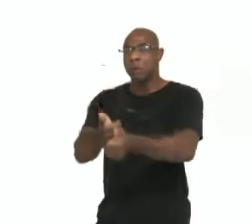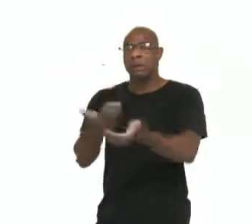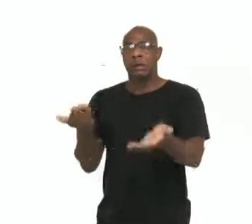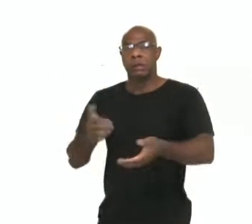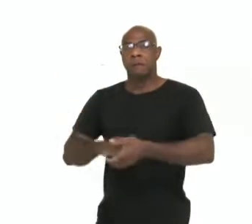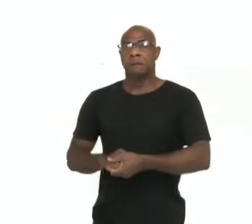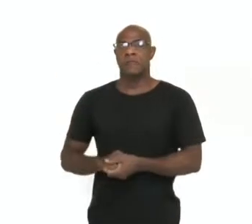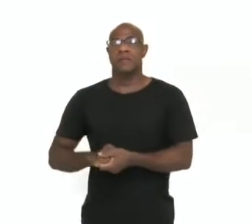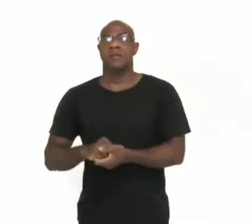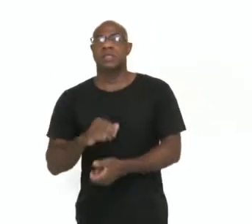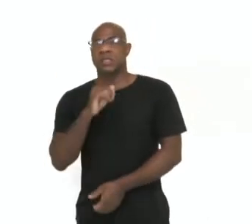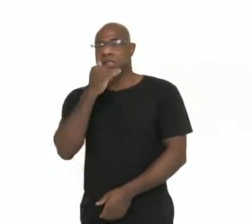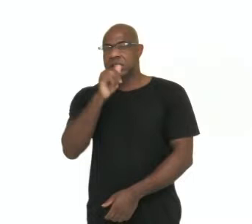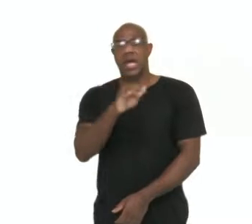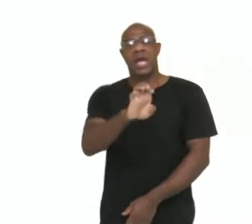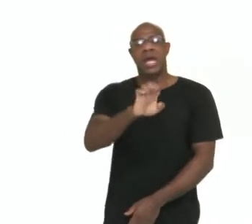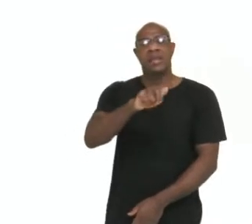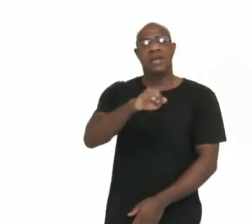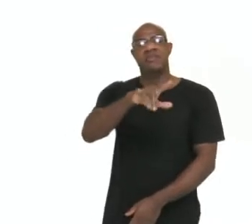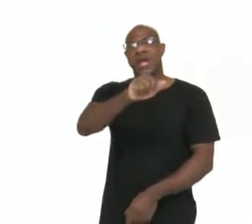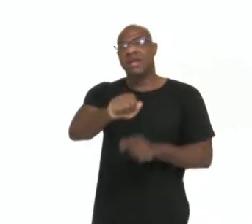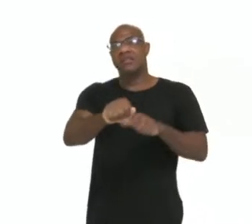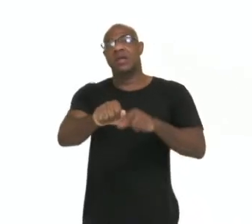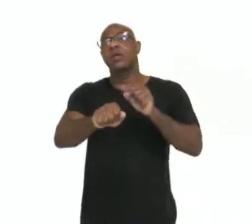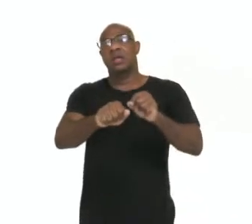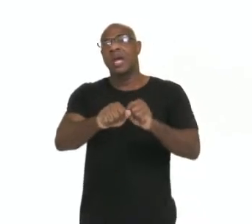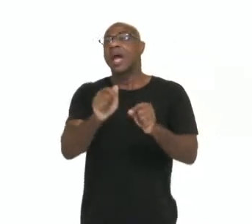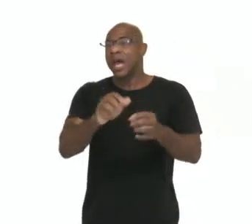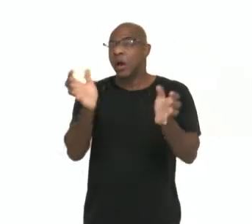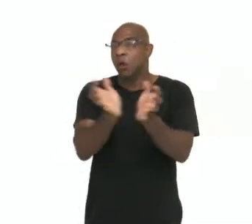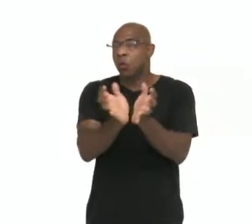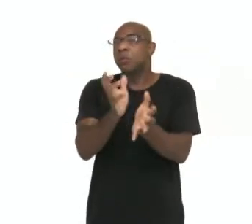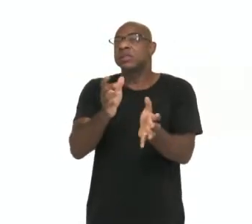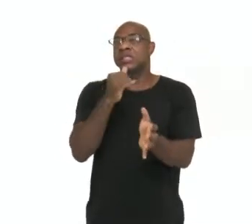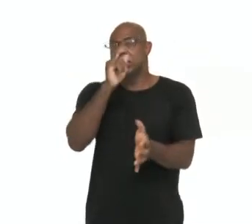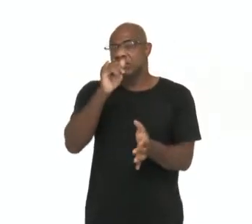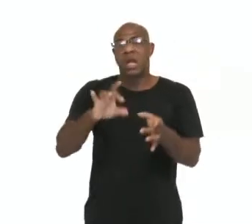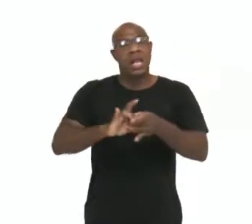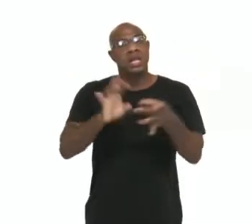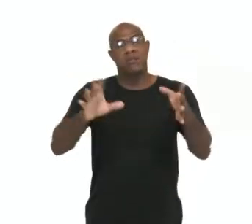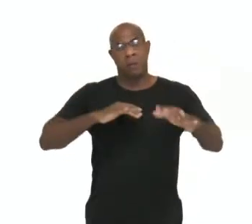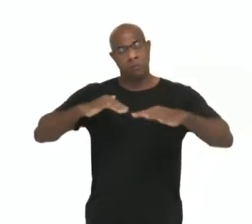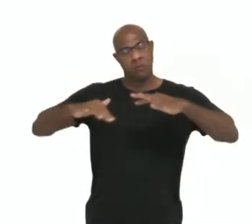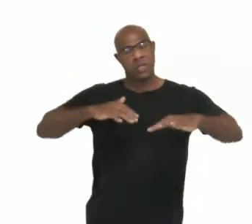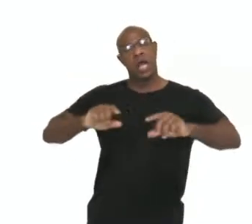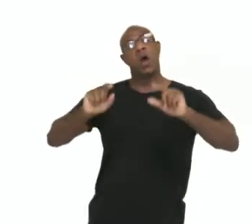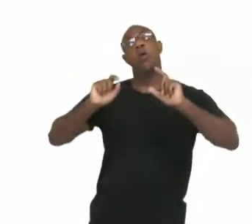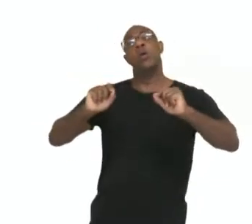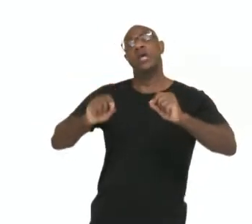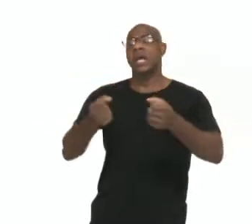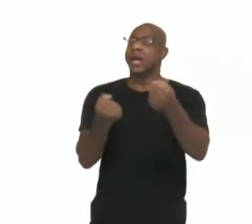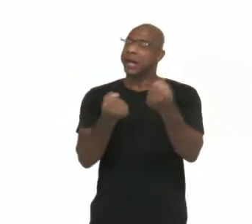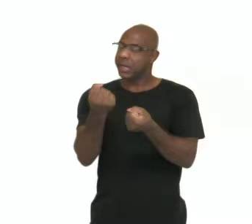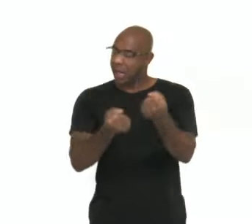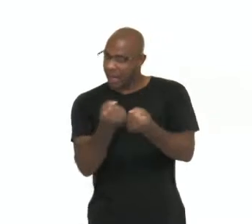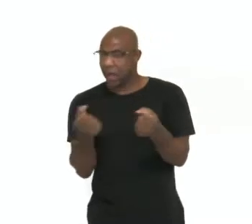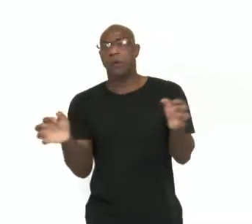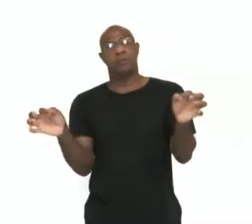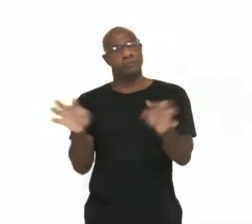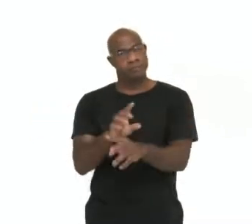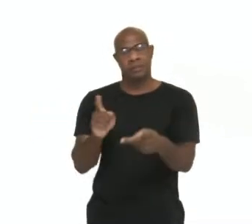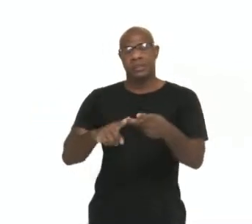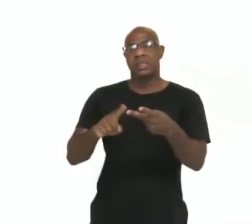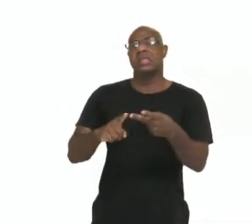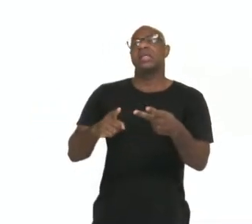matriz energética representa o conjunto de fontes de energia disponível para movimentar os carros, preparar comida no